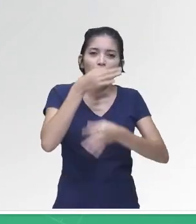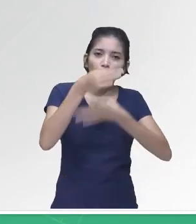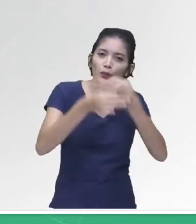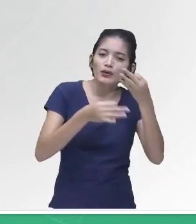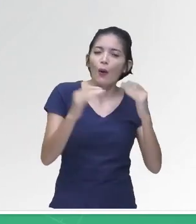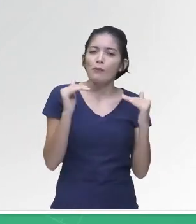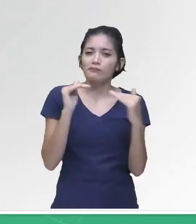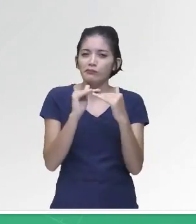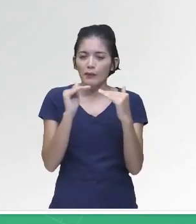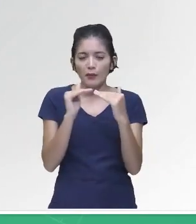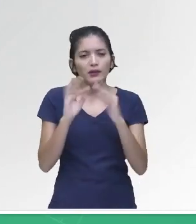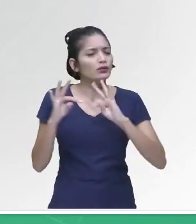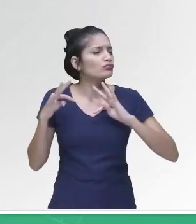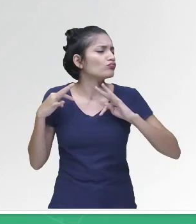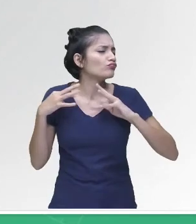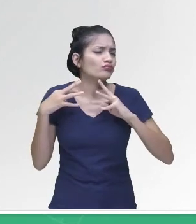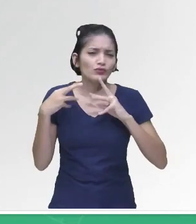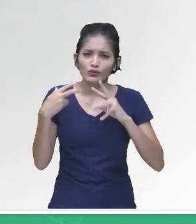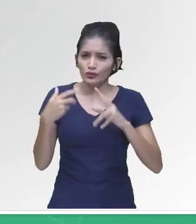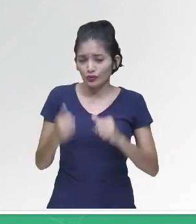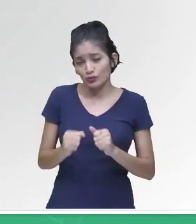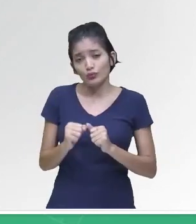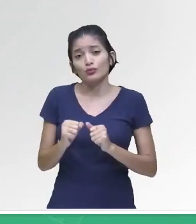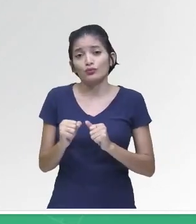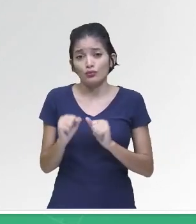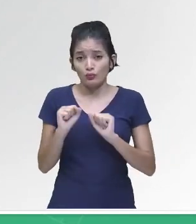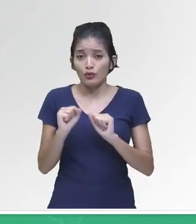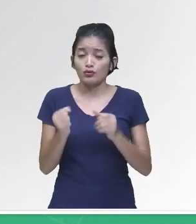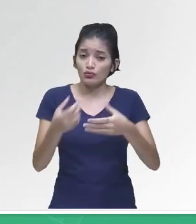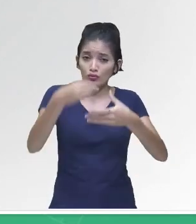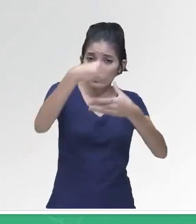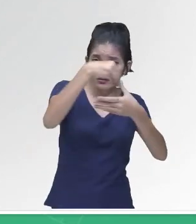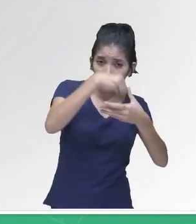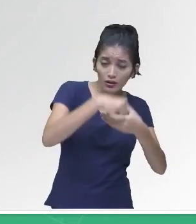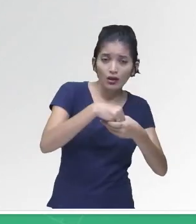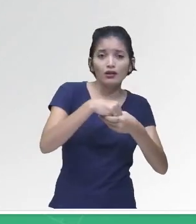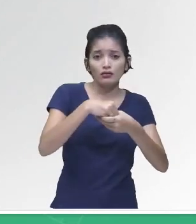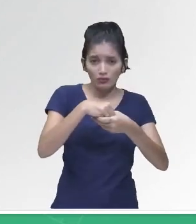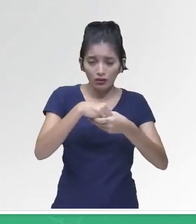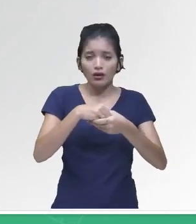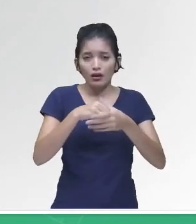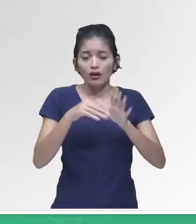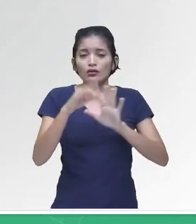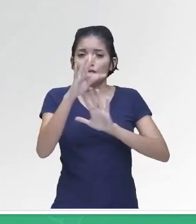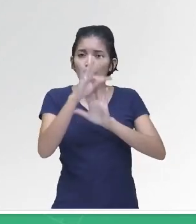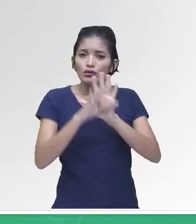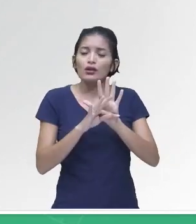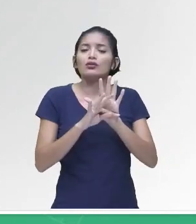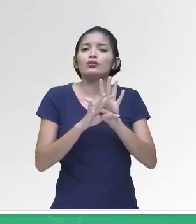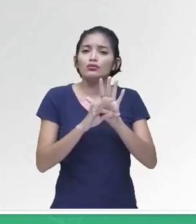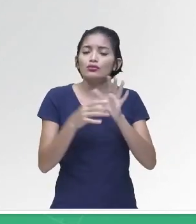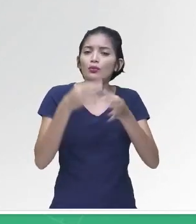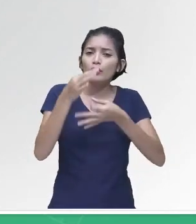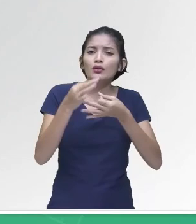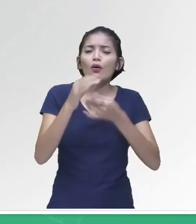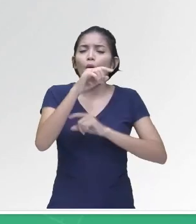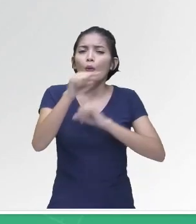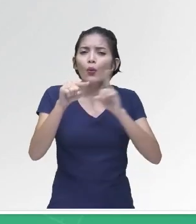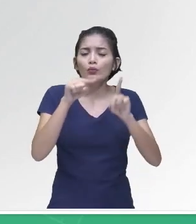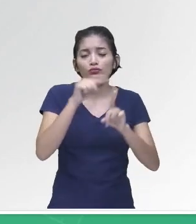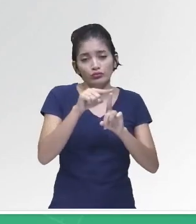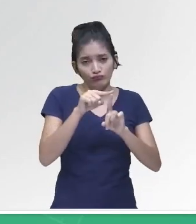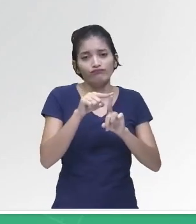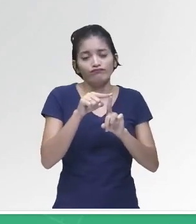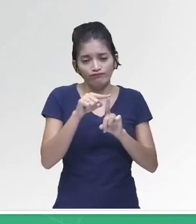fato. Então, tudo isso pode ser colocado como o nosso objetivo, a nossa intenção a